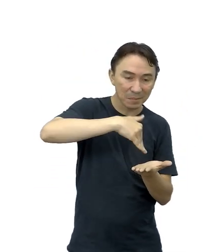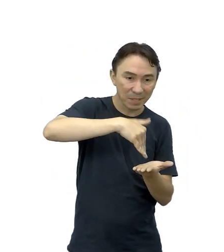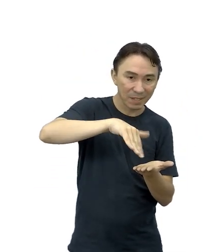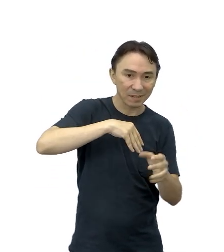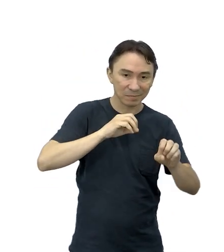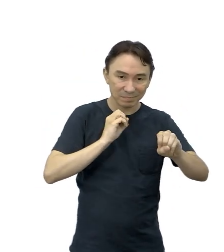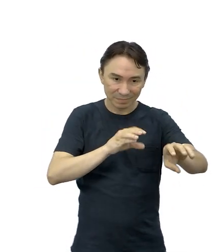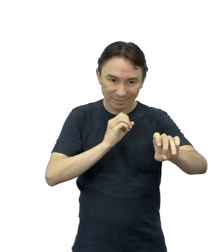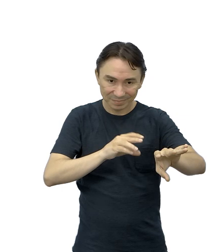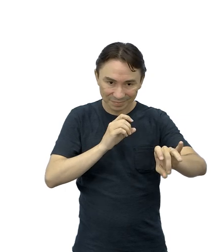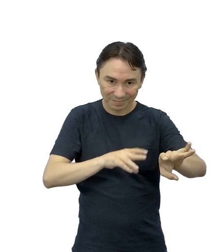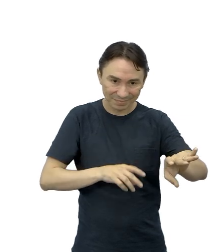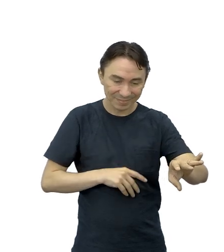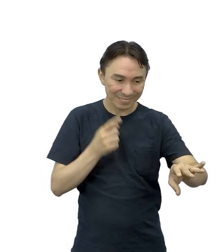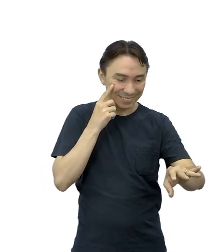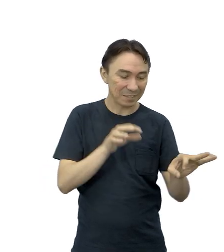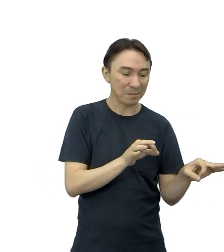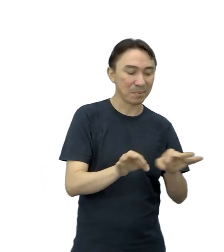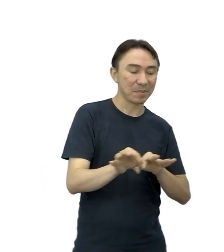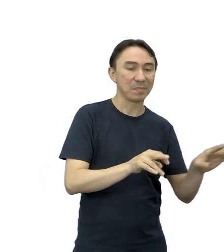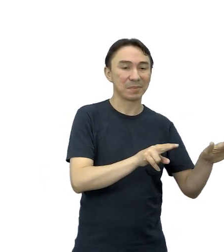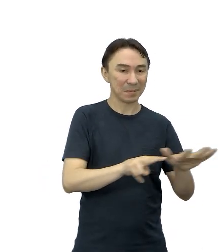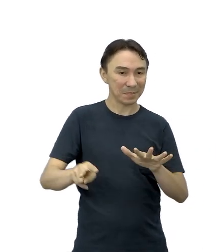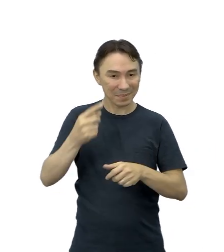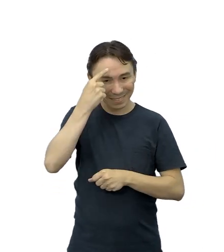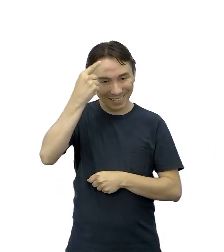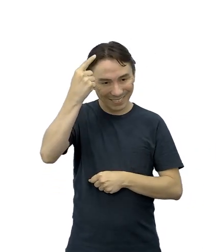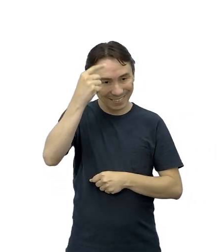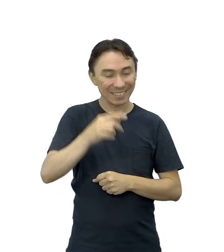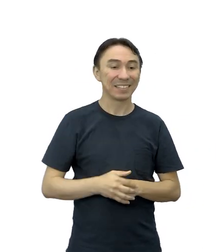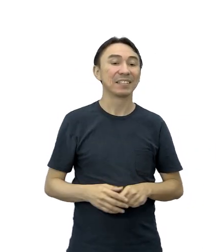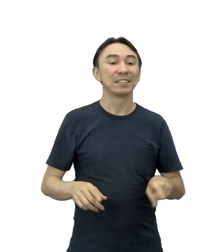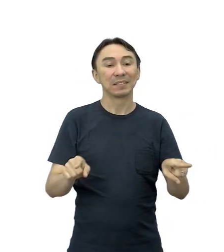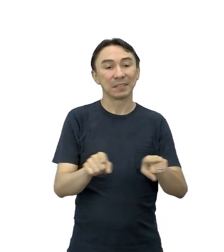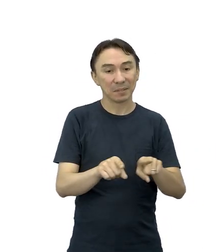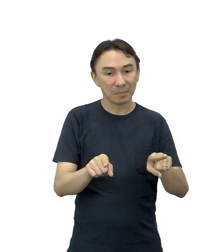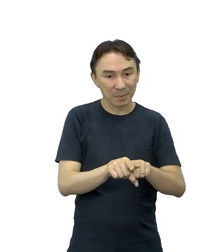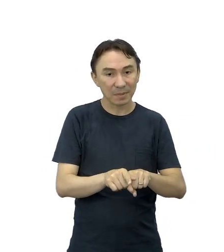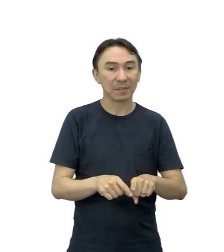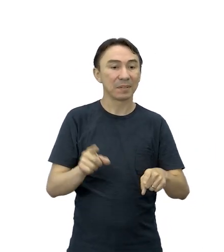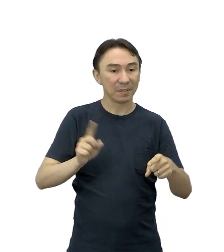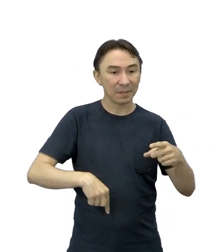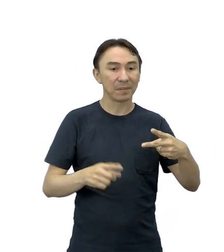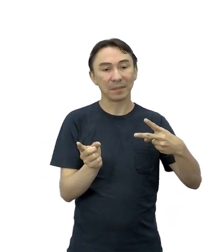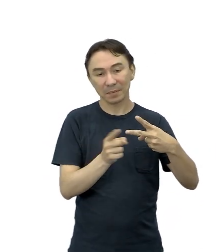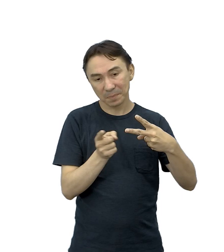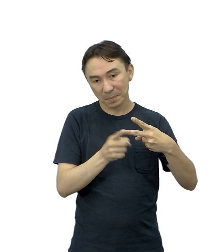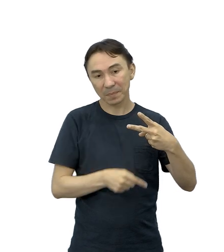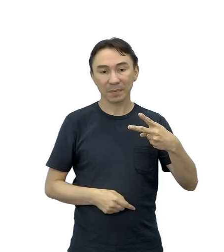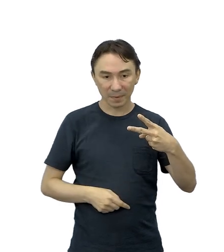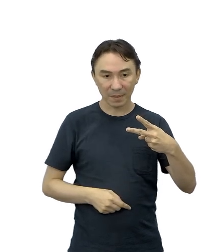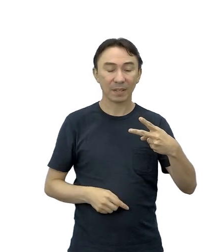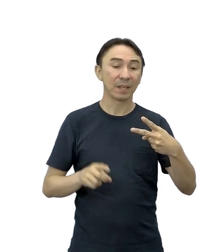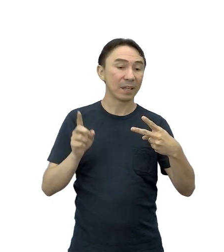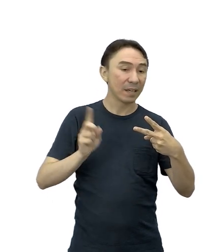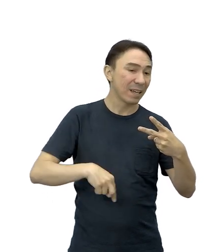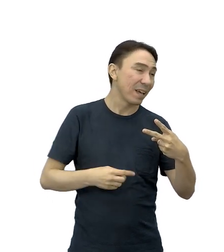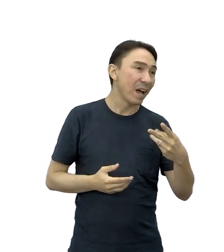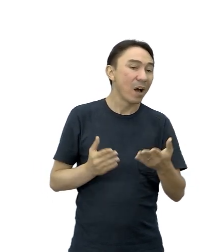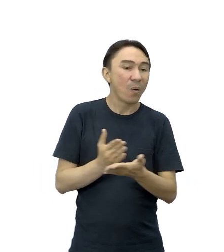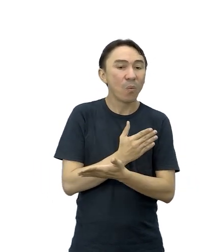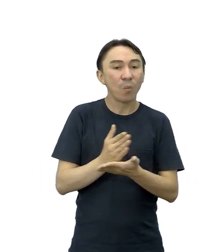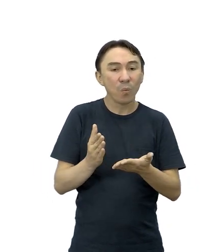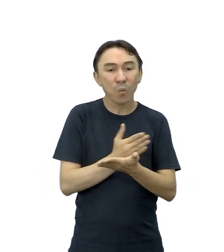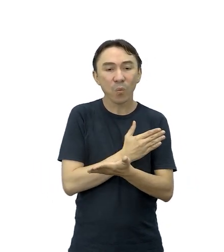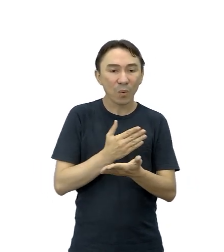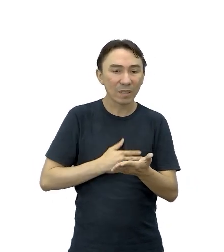vocês, bem como refletir como as principais modalidades avaliativas são importantes também. Revisitar, então,